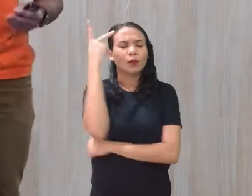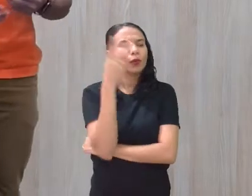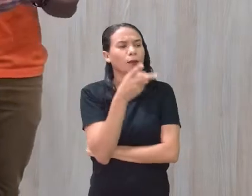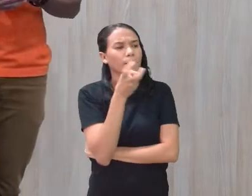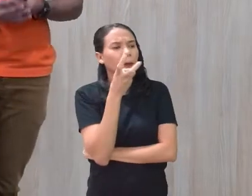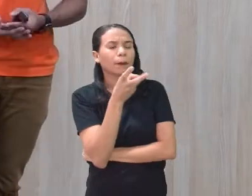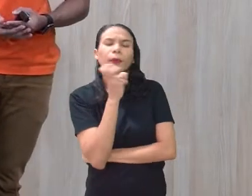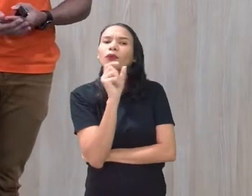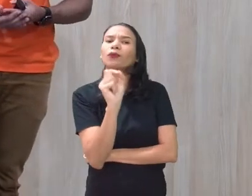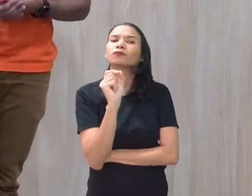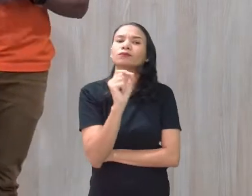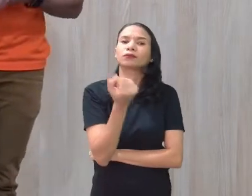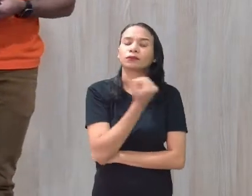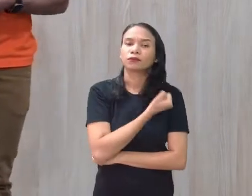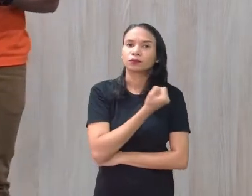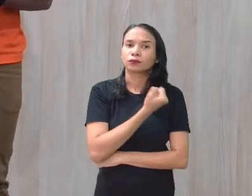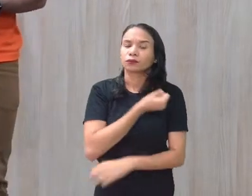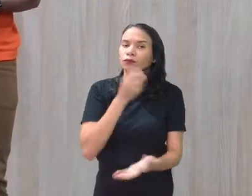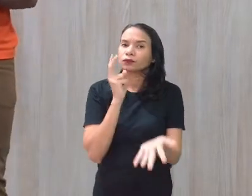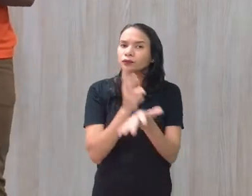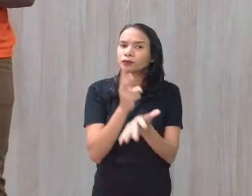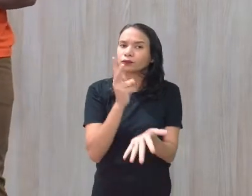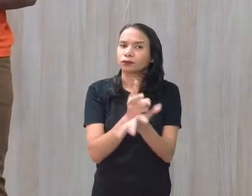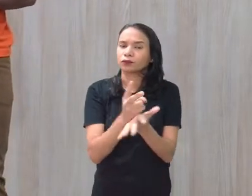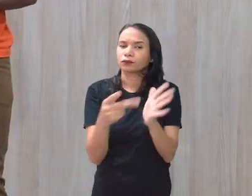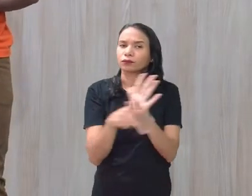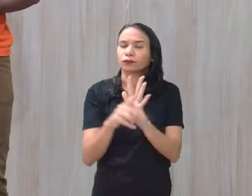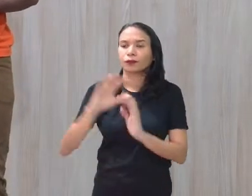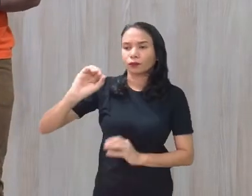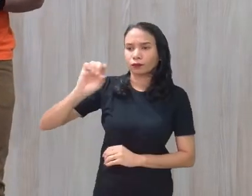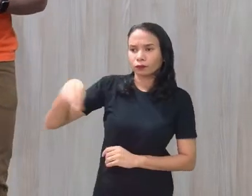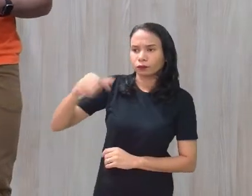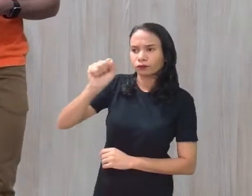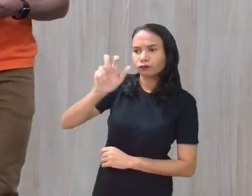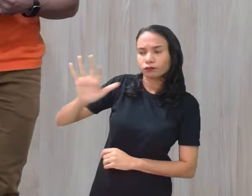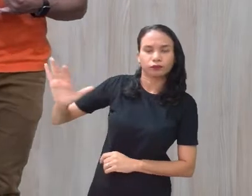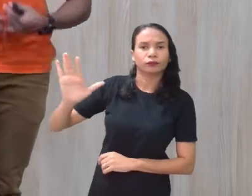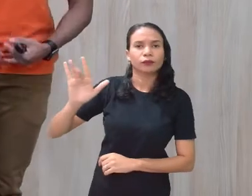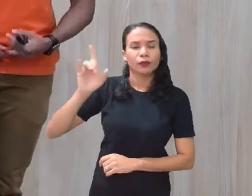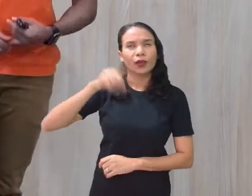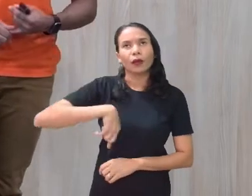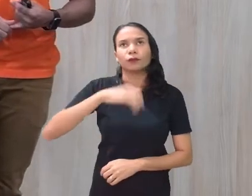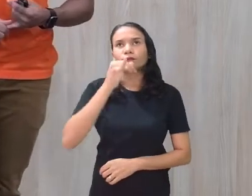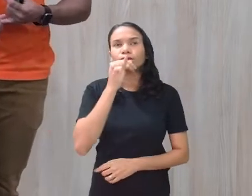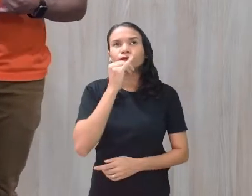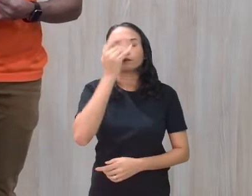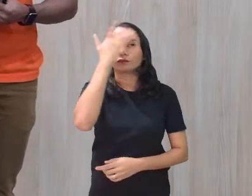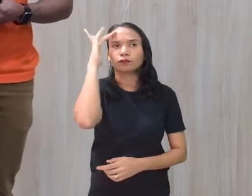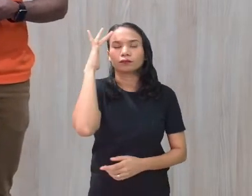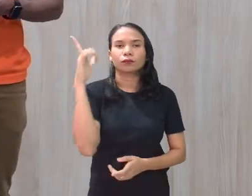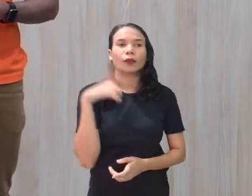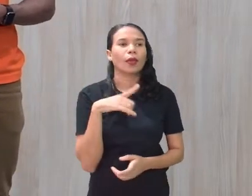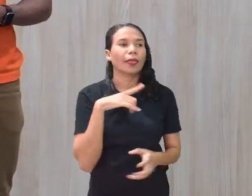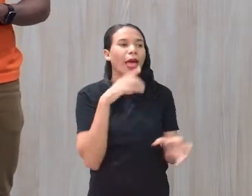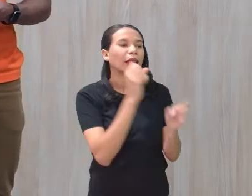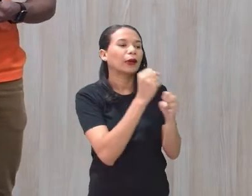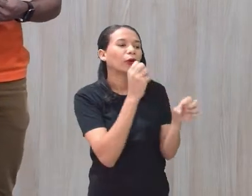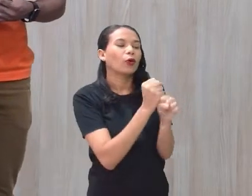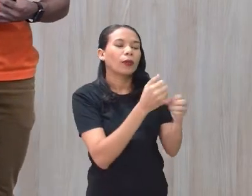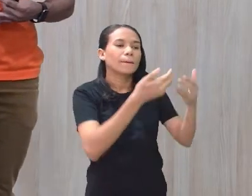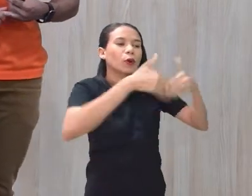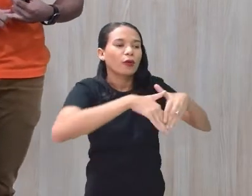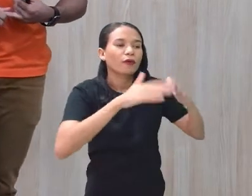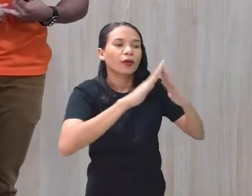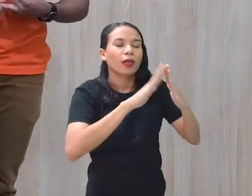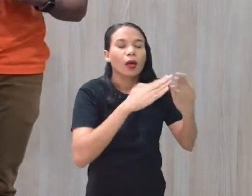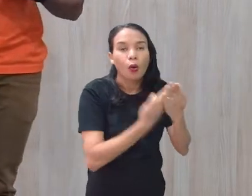ver os números sempre na forma decimal. Seja ele a nota que você recebe aí na sua escola,